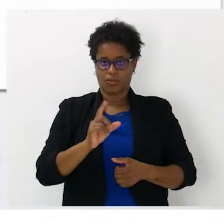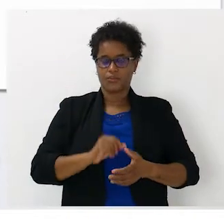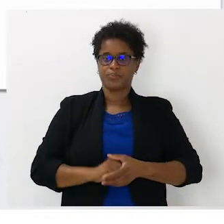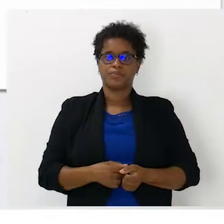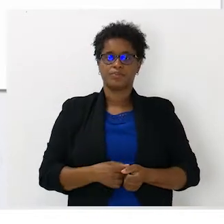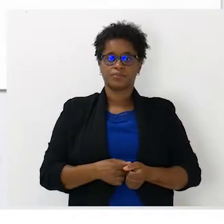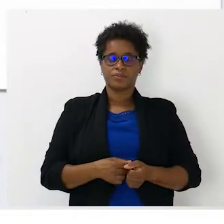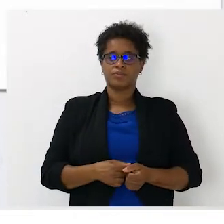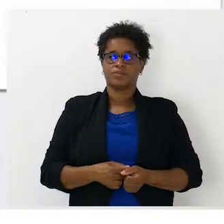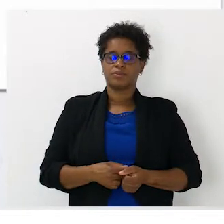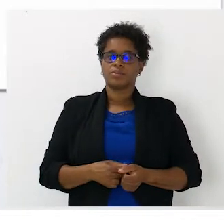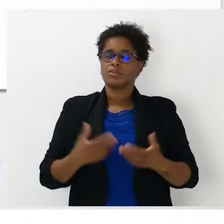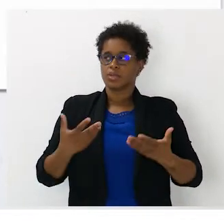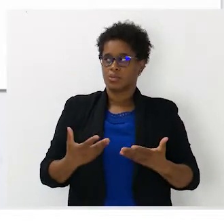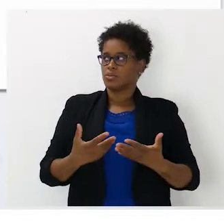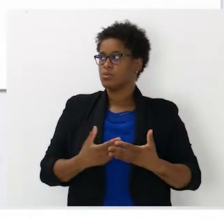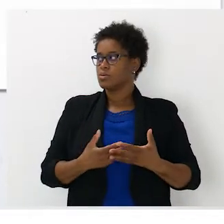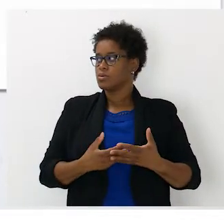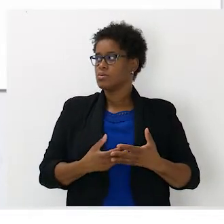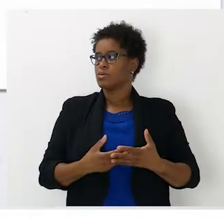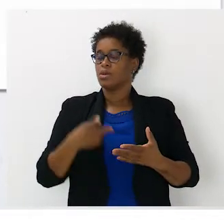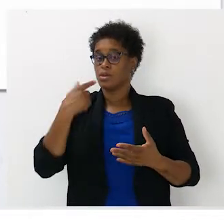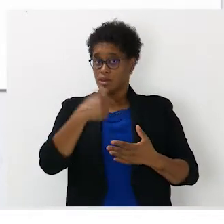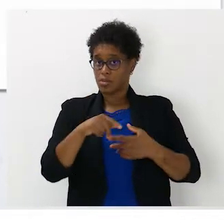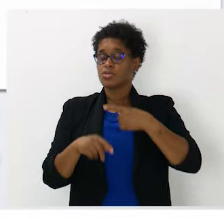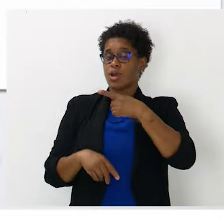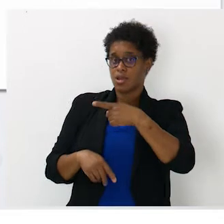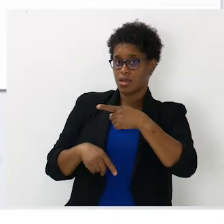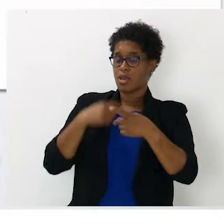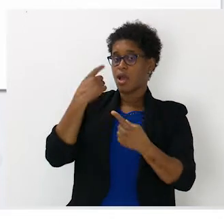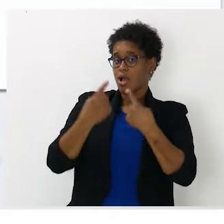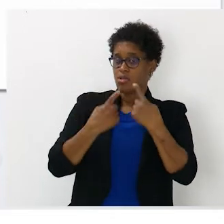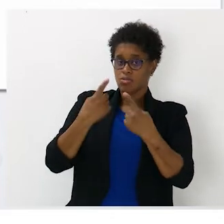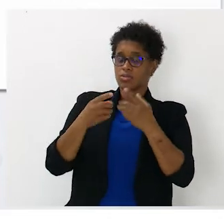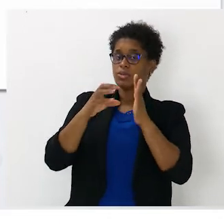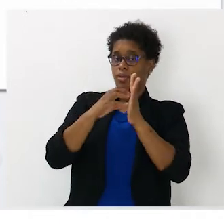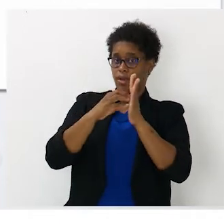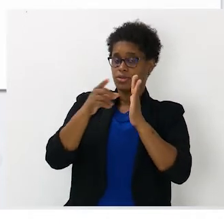Continuando, tanto temos ali algumas cenas